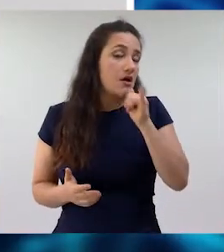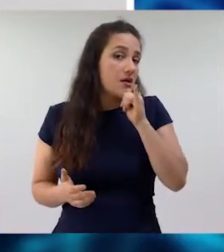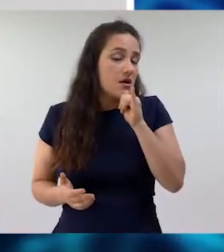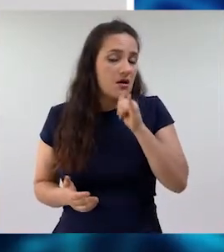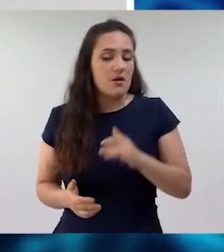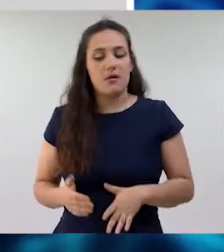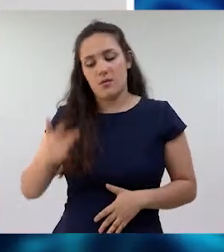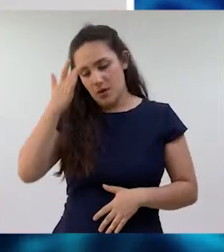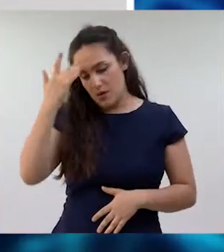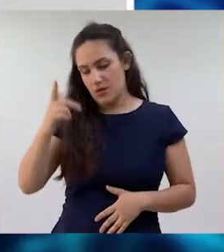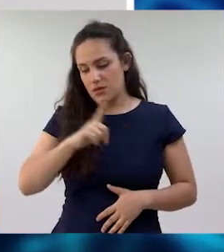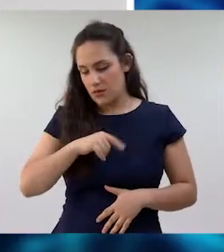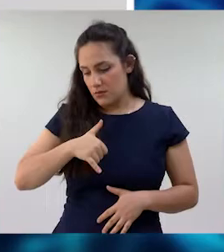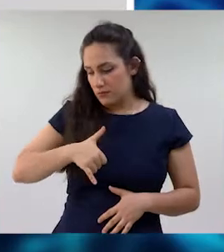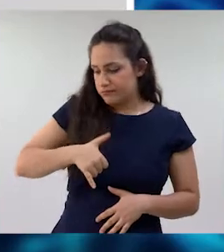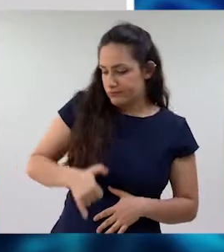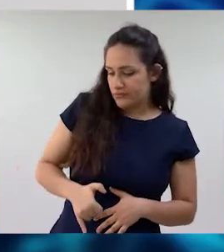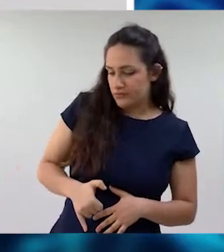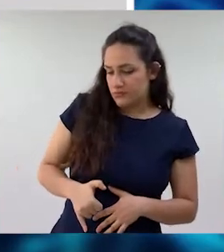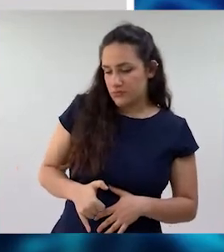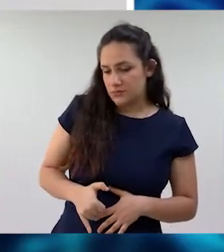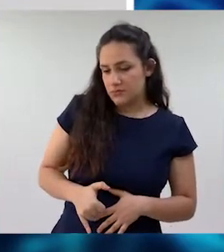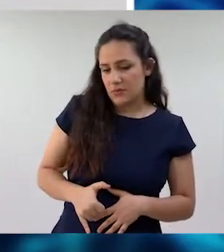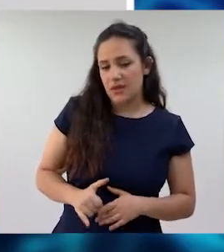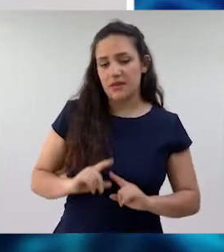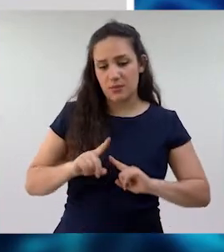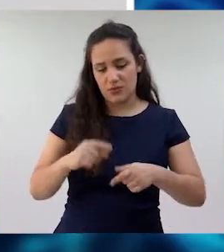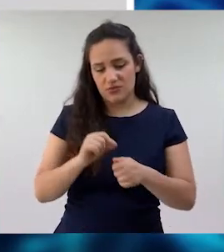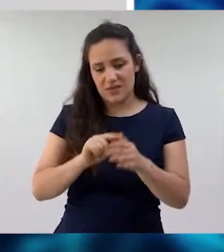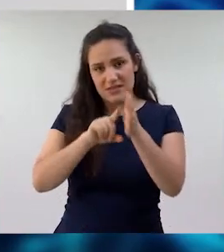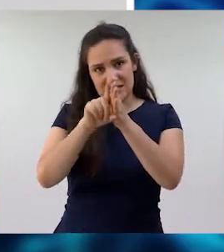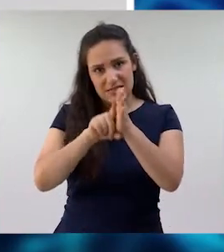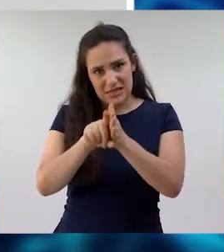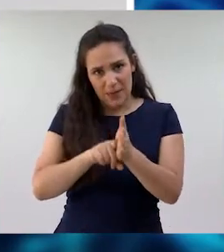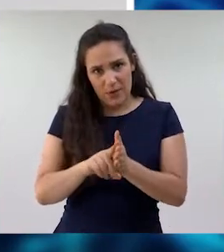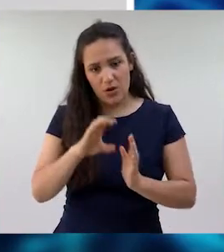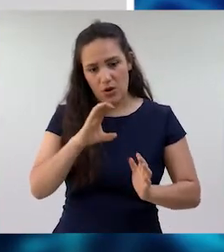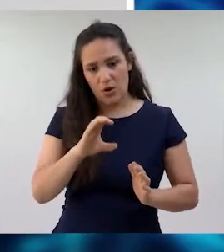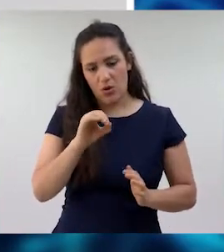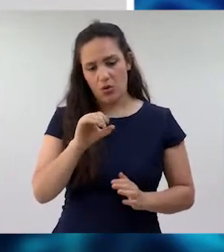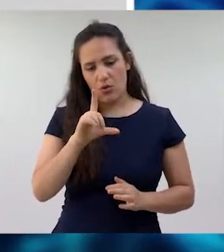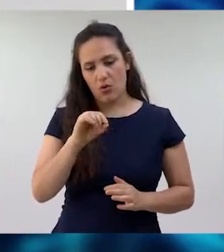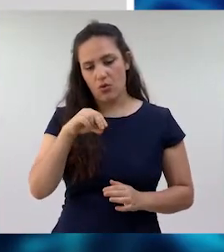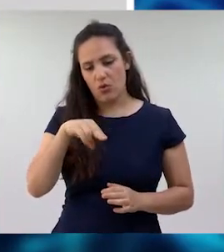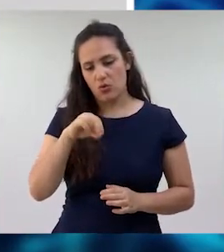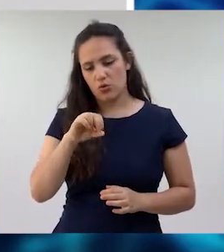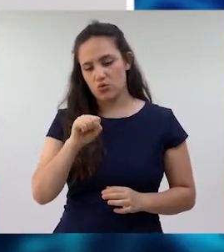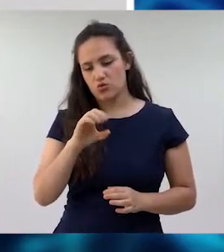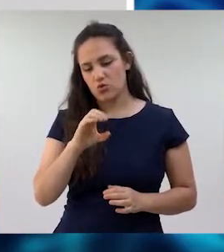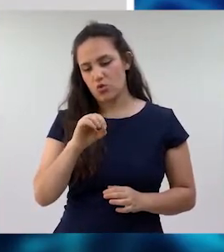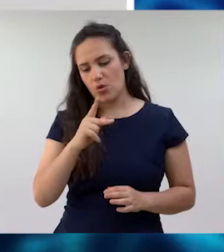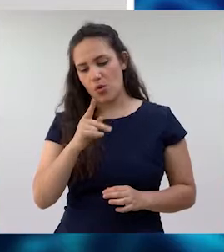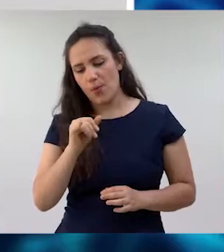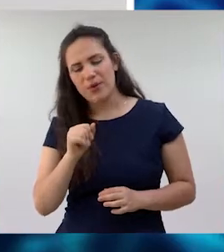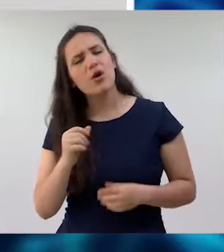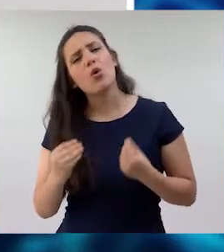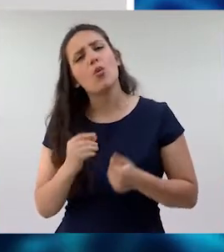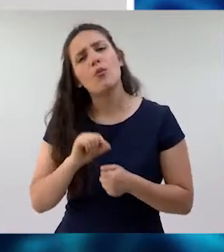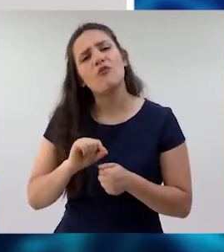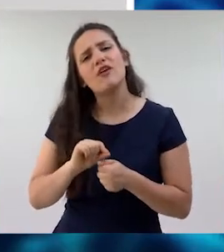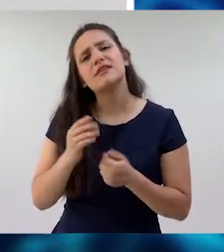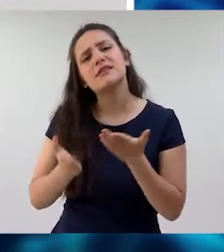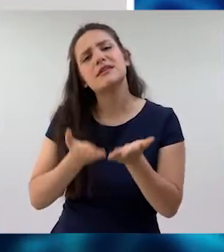está com essa diarreia, faz a colonoscopia, como que é o tratamento? Depende da fase em que a